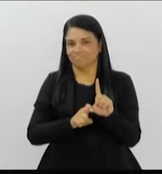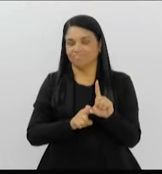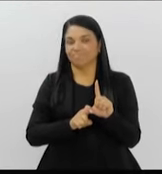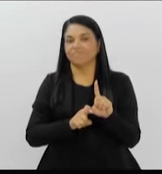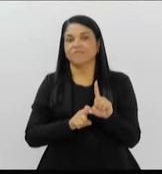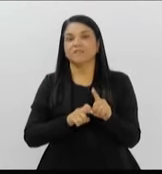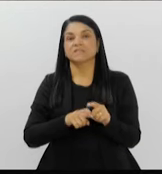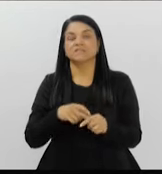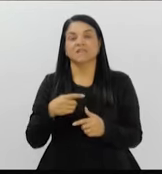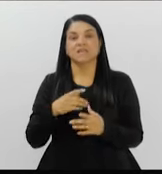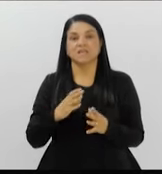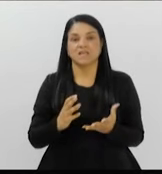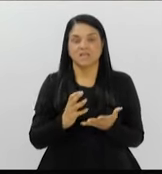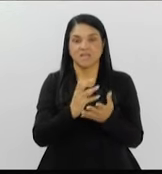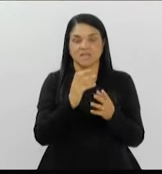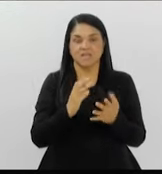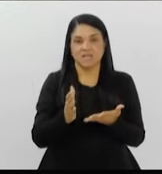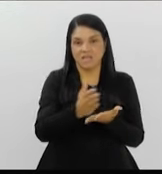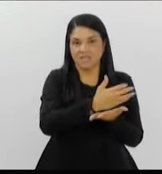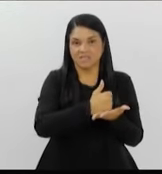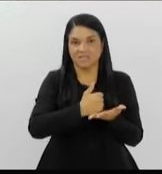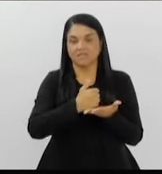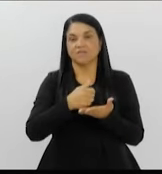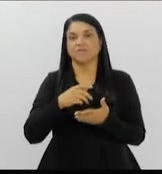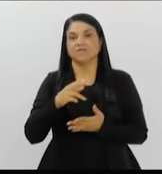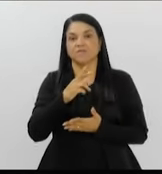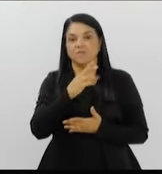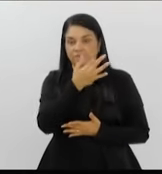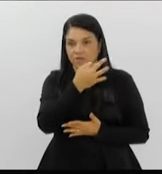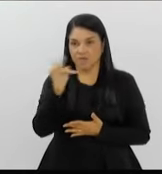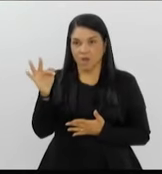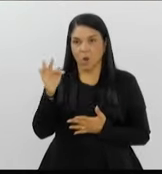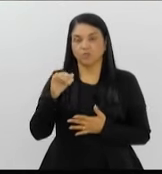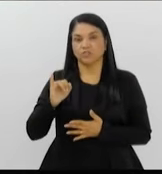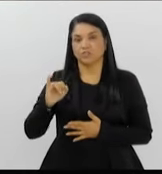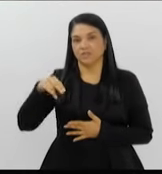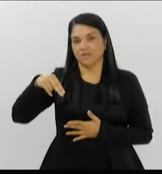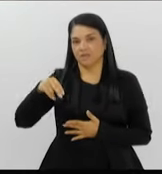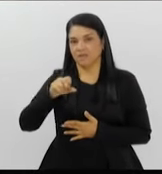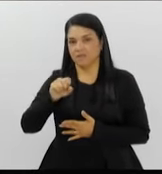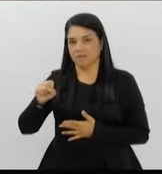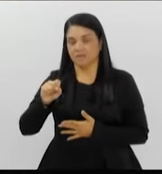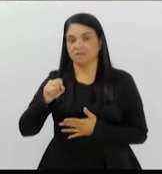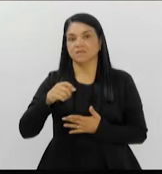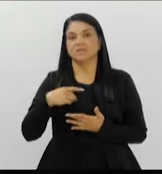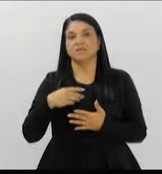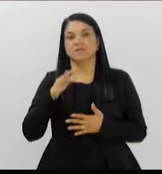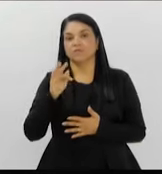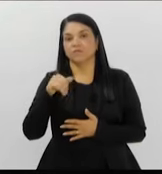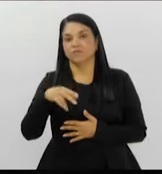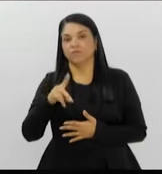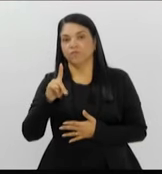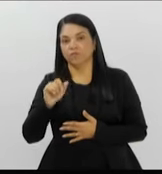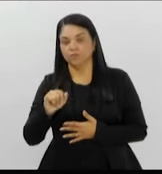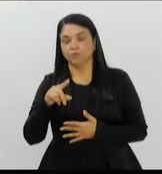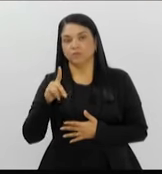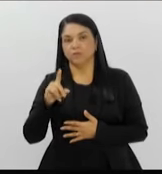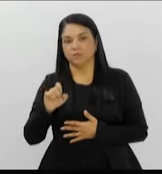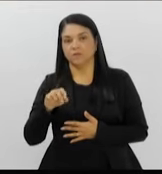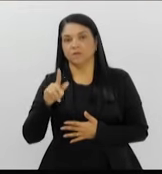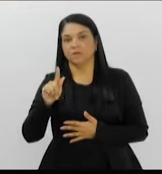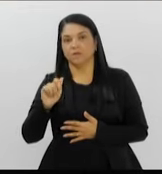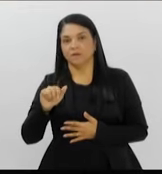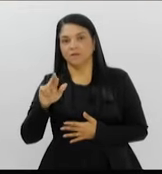Receita Federal somente de INSS e de Fundo de Garantia. O que quer dizer isso? Que o atual